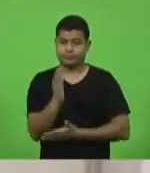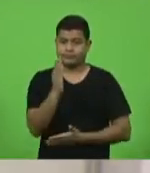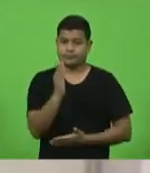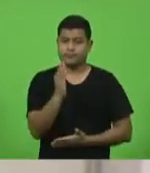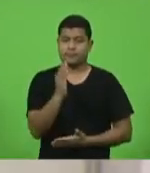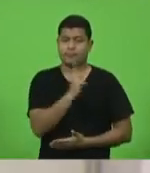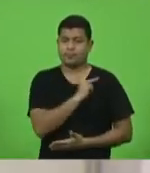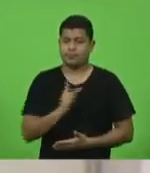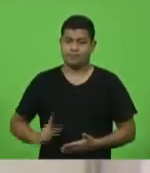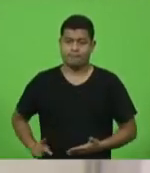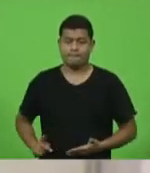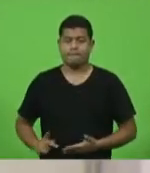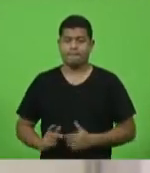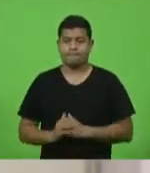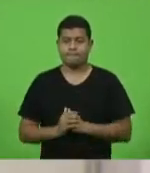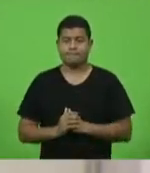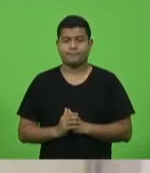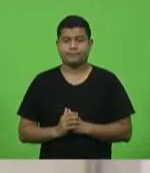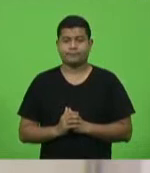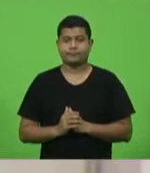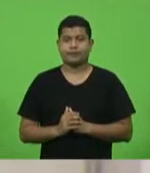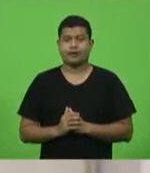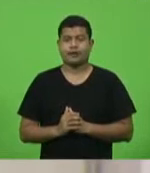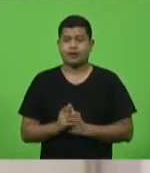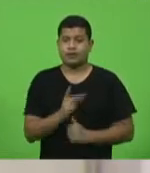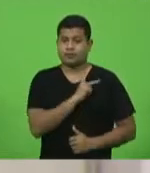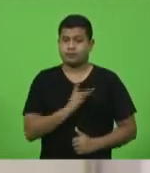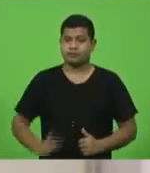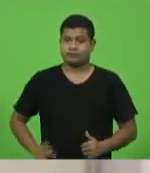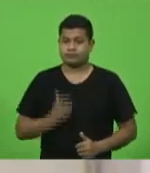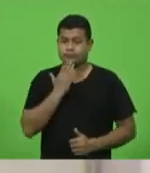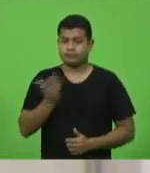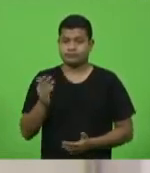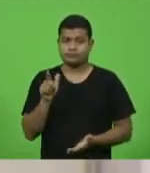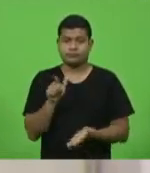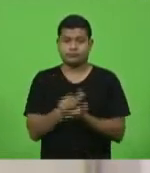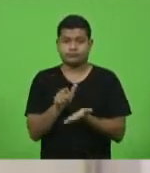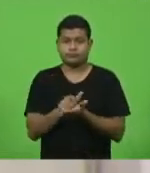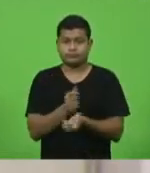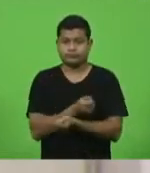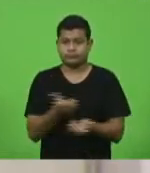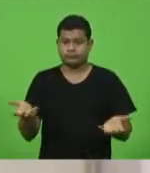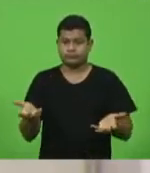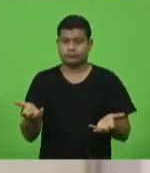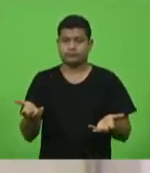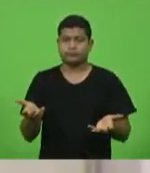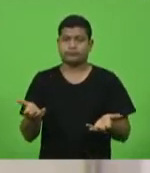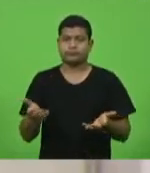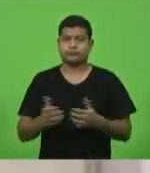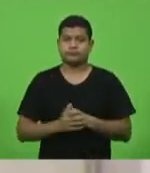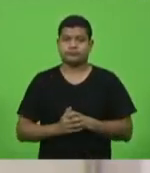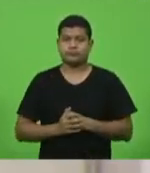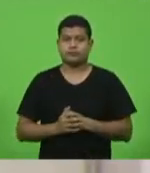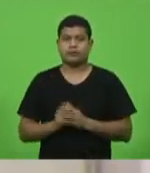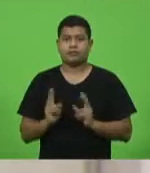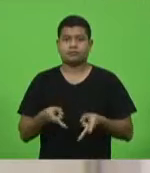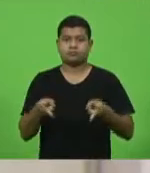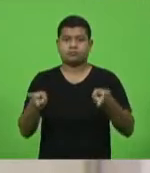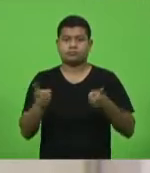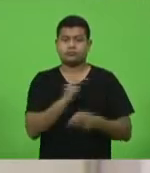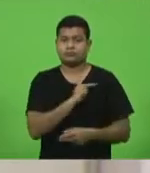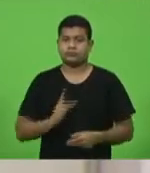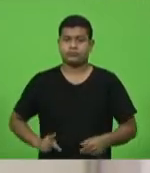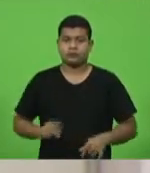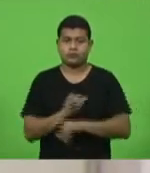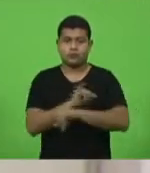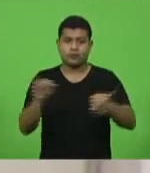deu-a por aprovada. Expediente. O senhor presidente solicitou que se procedesse à distribuição. Ato contínuo, o senhor presidente